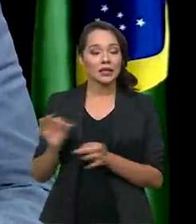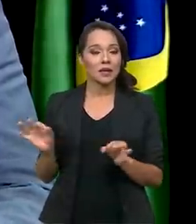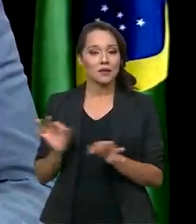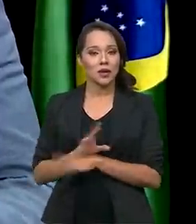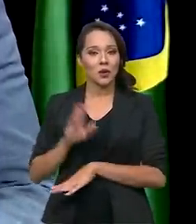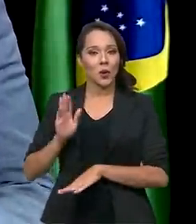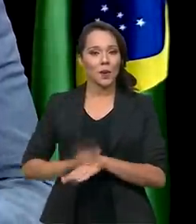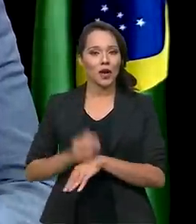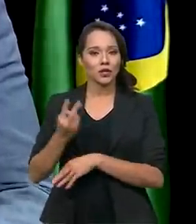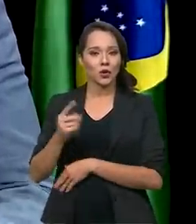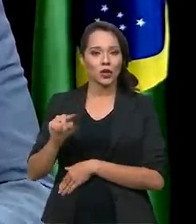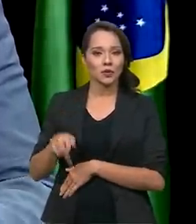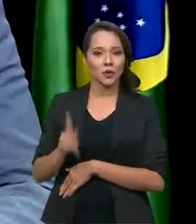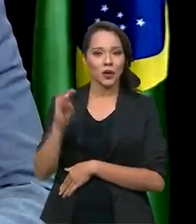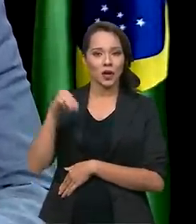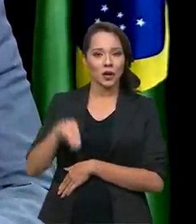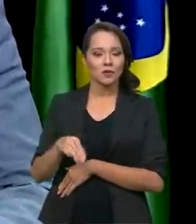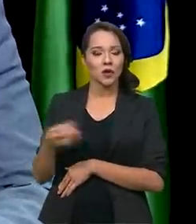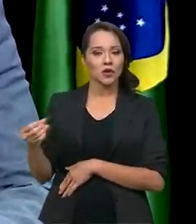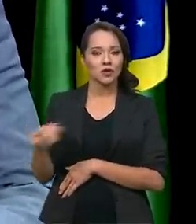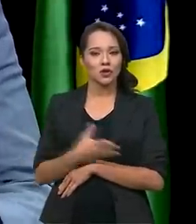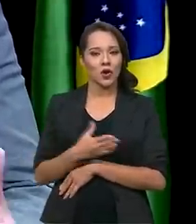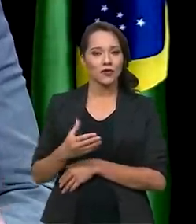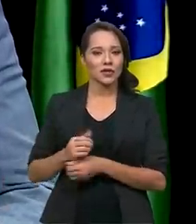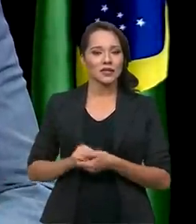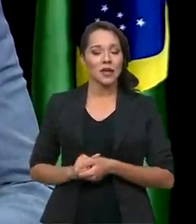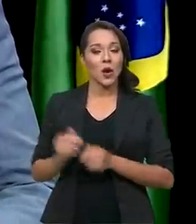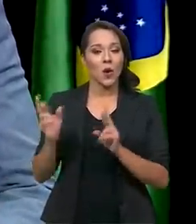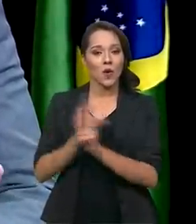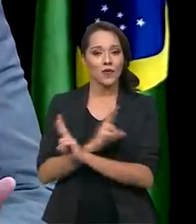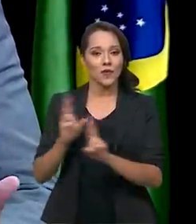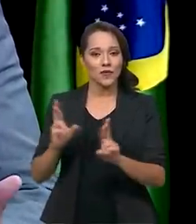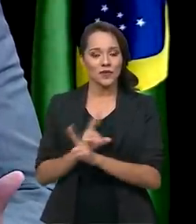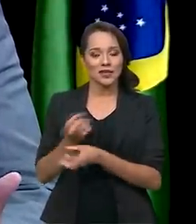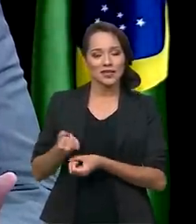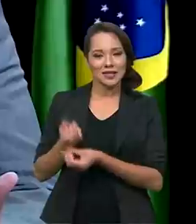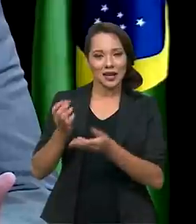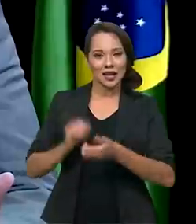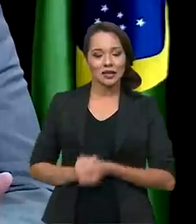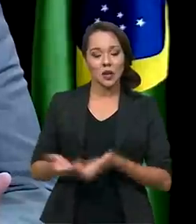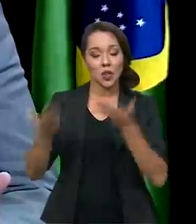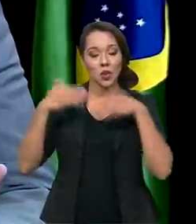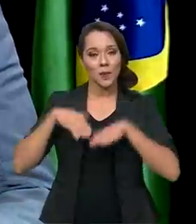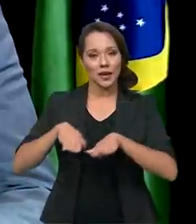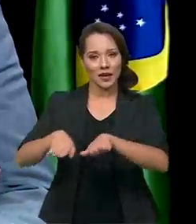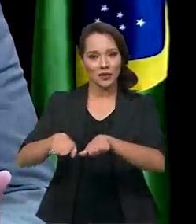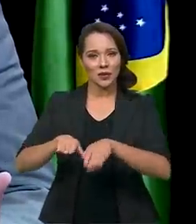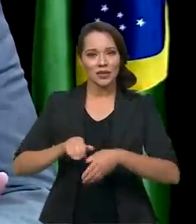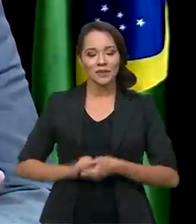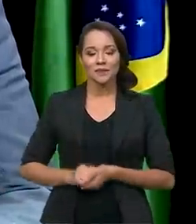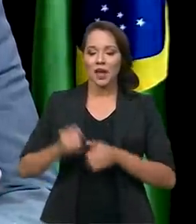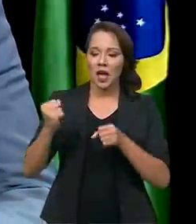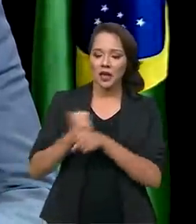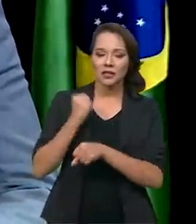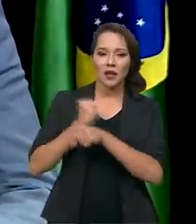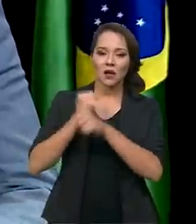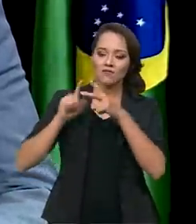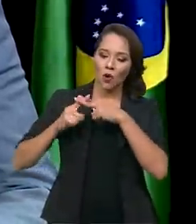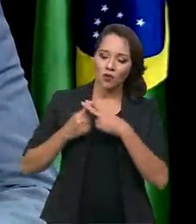com mais de 2 mil quilômetros de novas rodovias entregues, são duplicações,